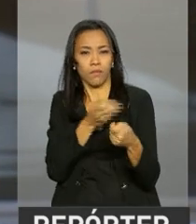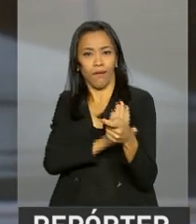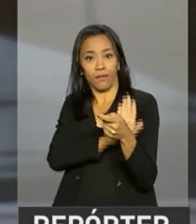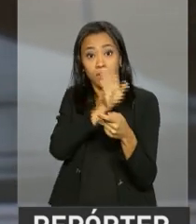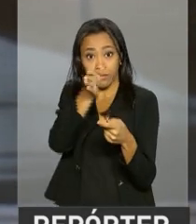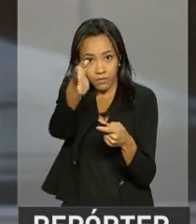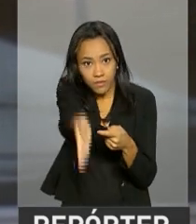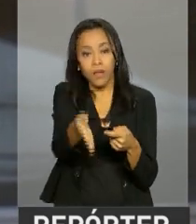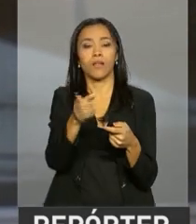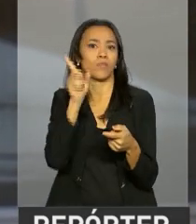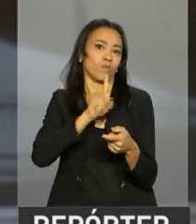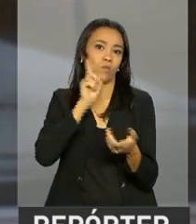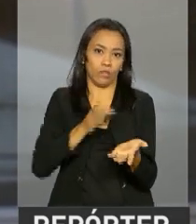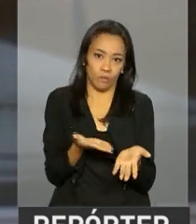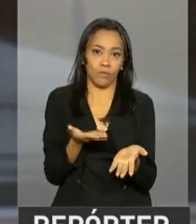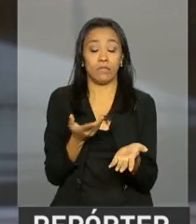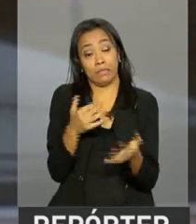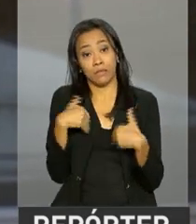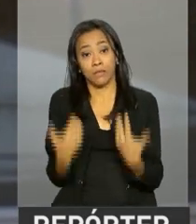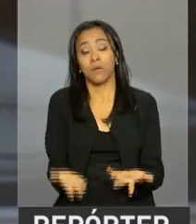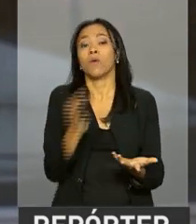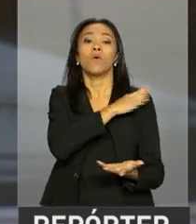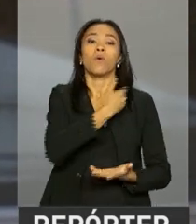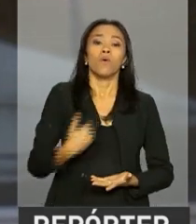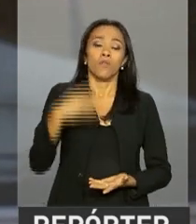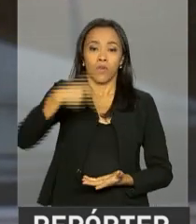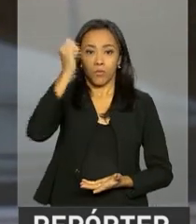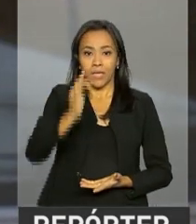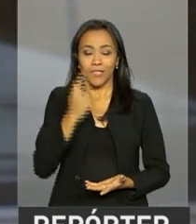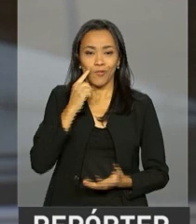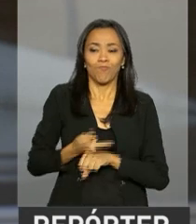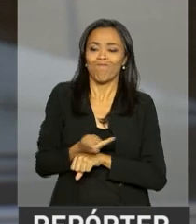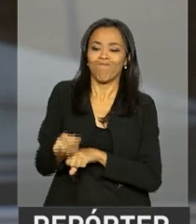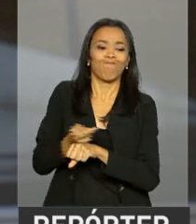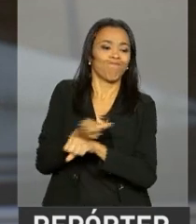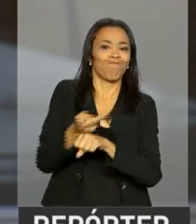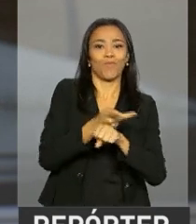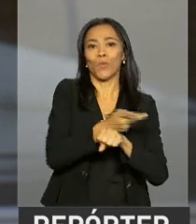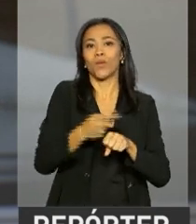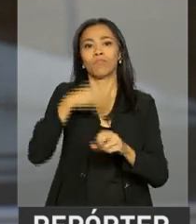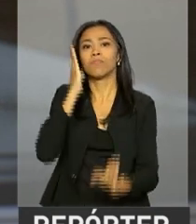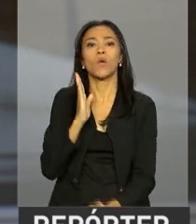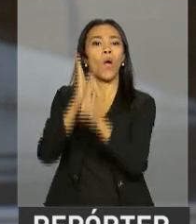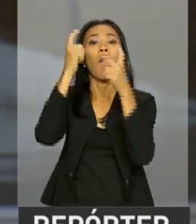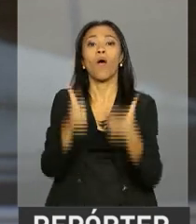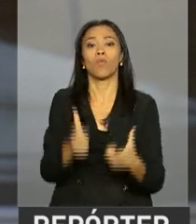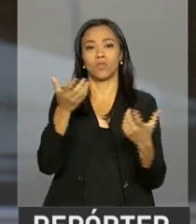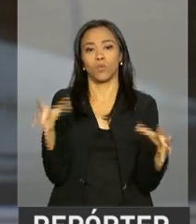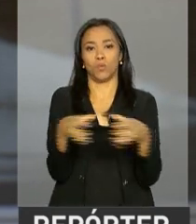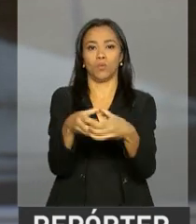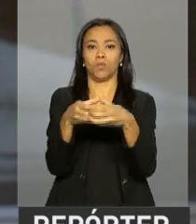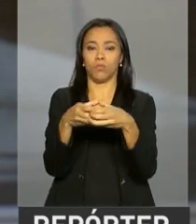das Bahamas para os Estados Unidos. Desde então, o governo brasileiro trabalha para encontrá-los. O Ministério das Relações Exteriores